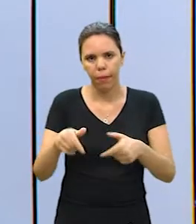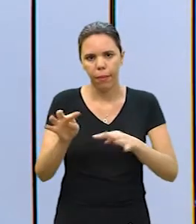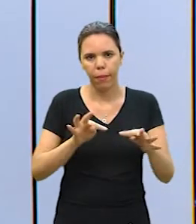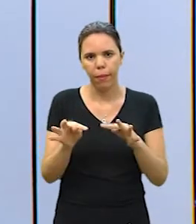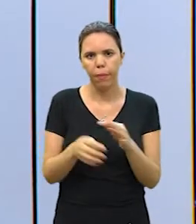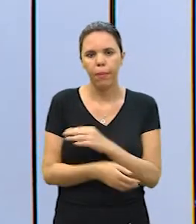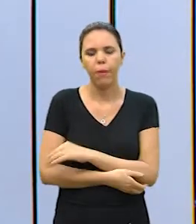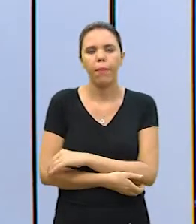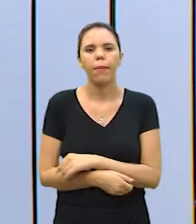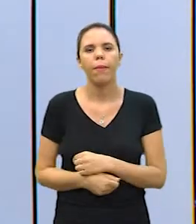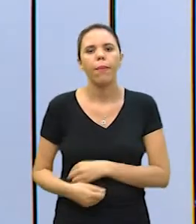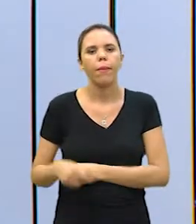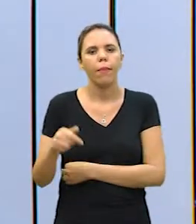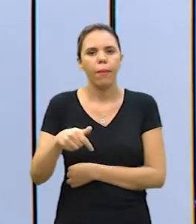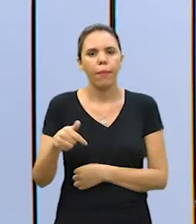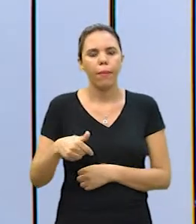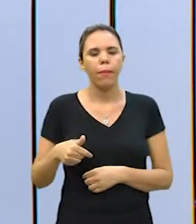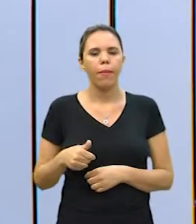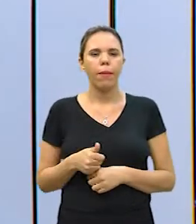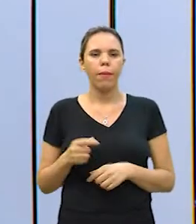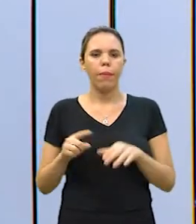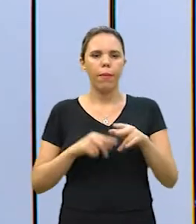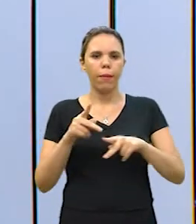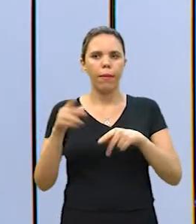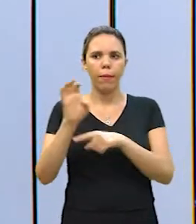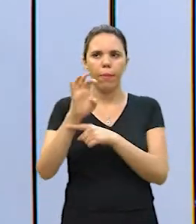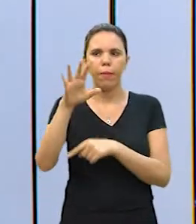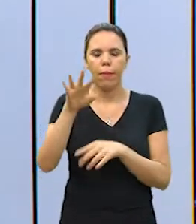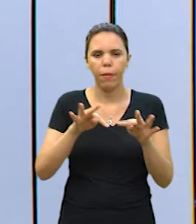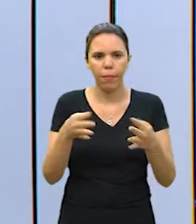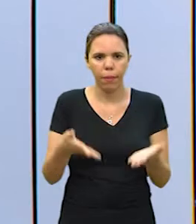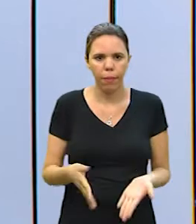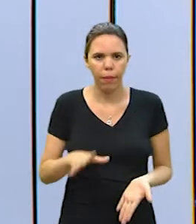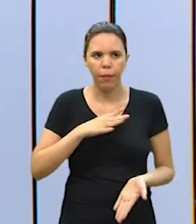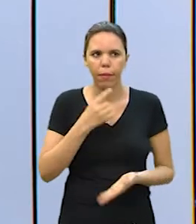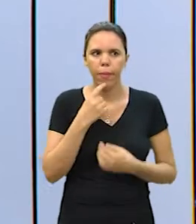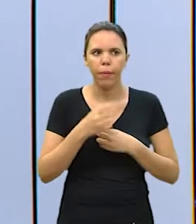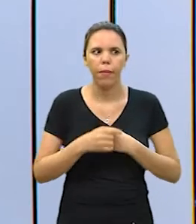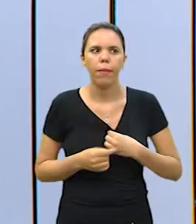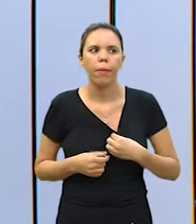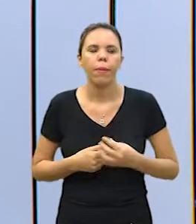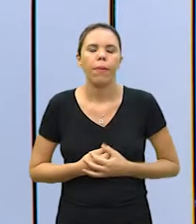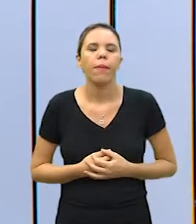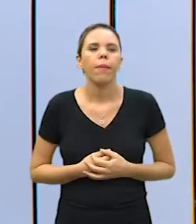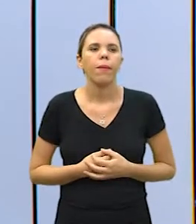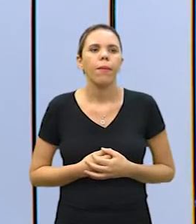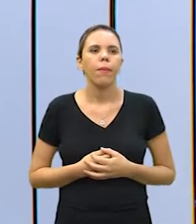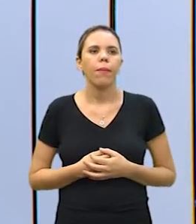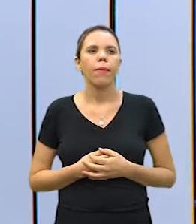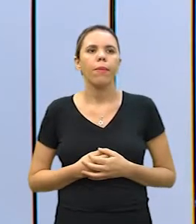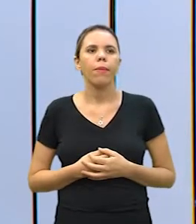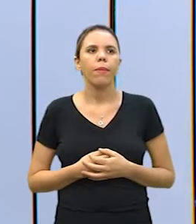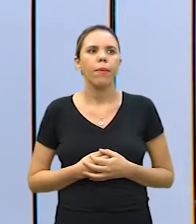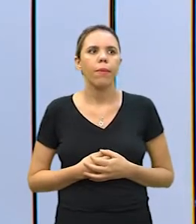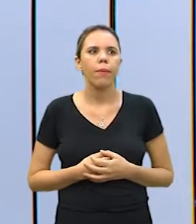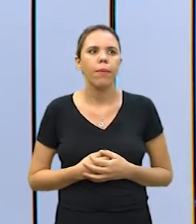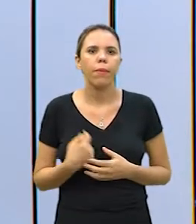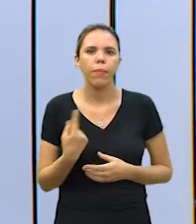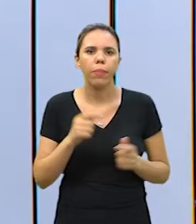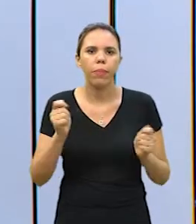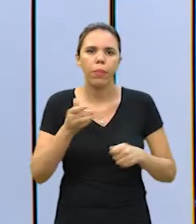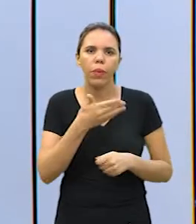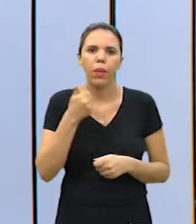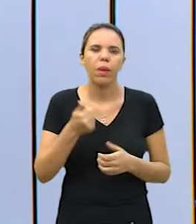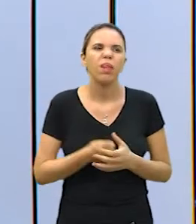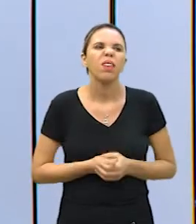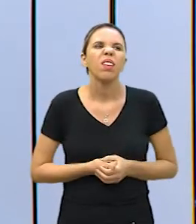buscam tratamento aqui, pacientes de outros estados que buscam tratamento na cidade de Campinas. Talvez o que nós